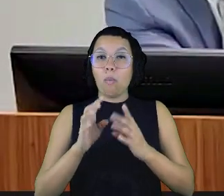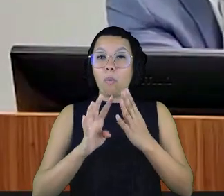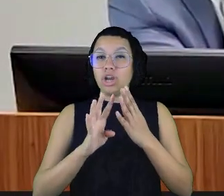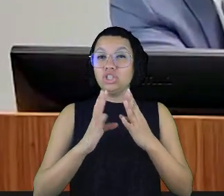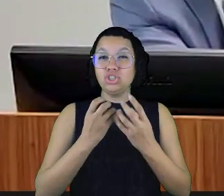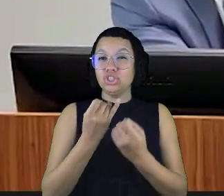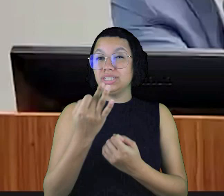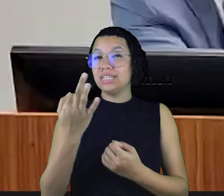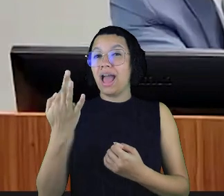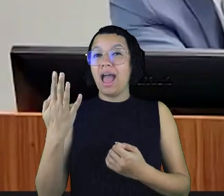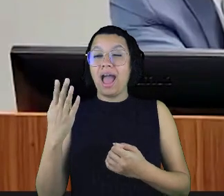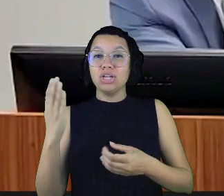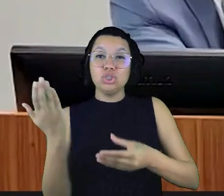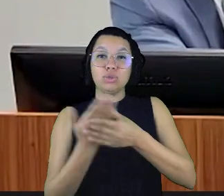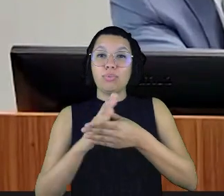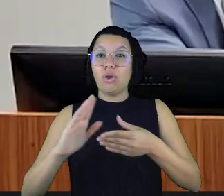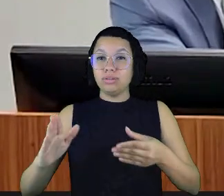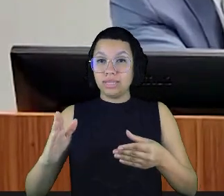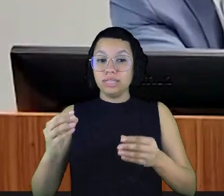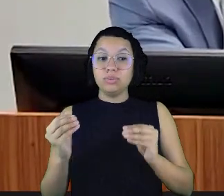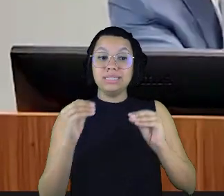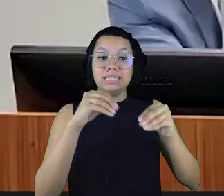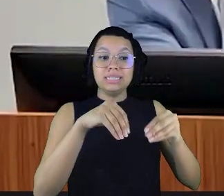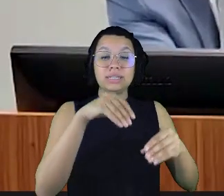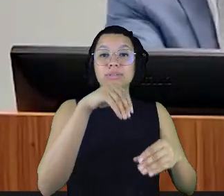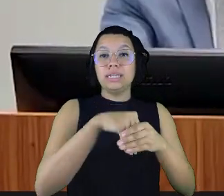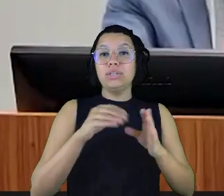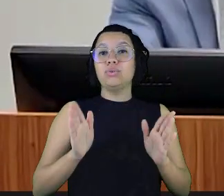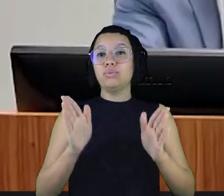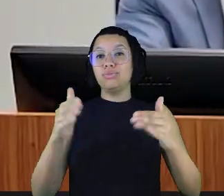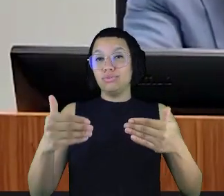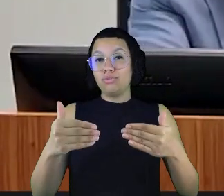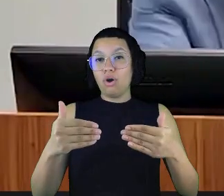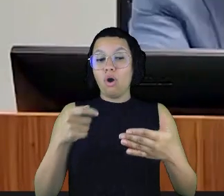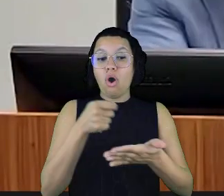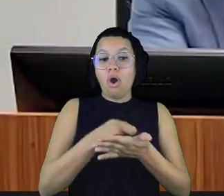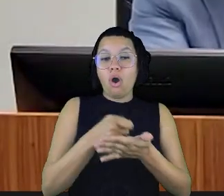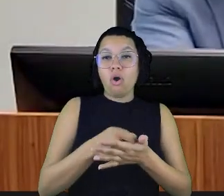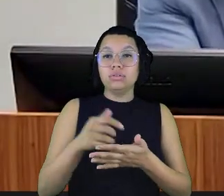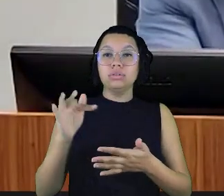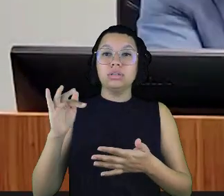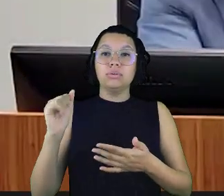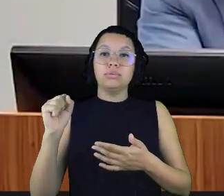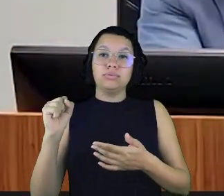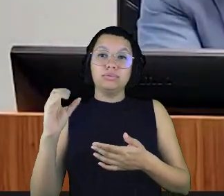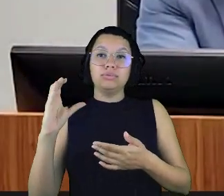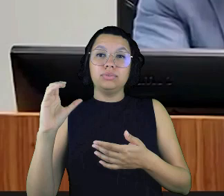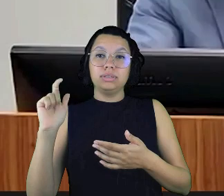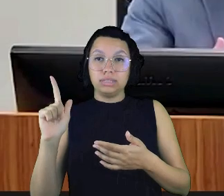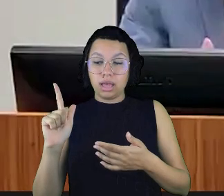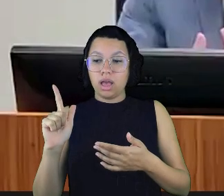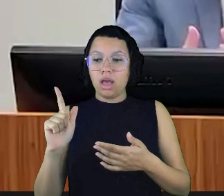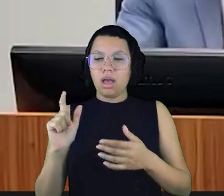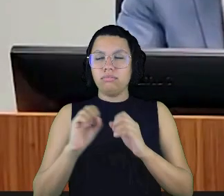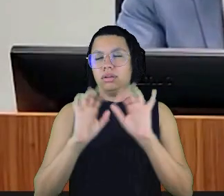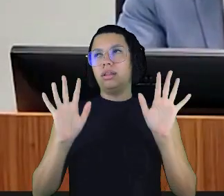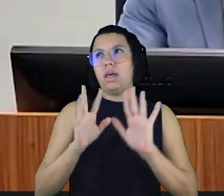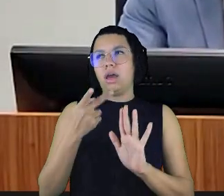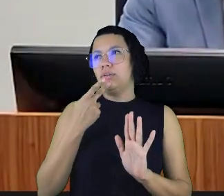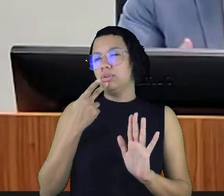fórum de execuções fiscais. Agora, evidentemente que eu não estou falando para os amigos